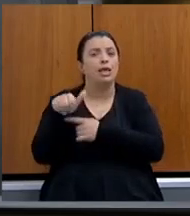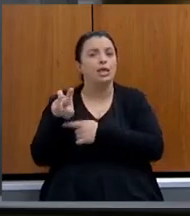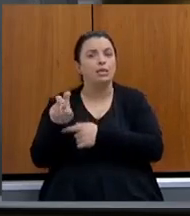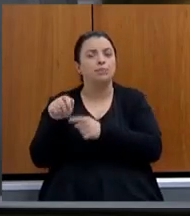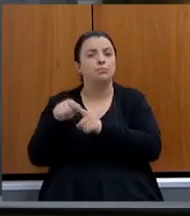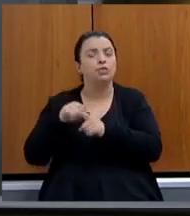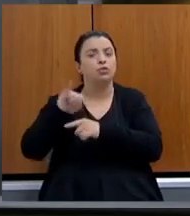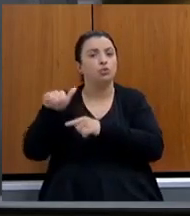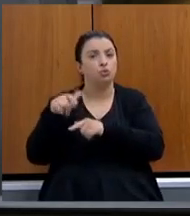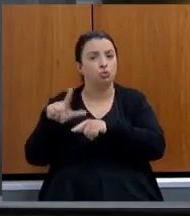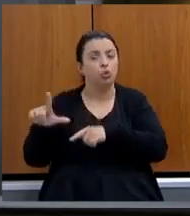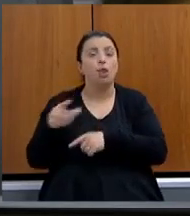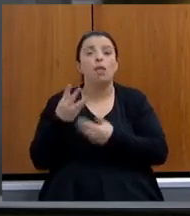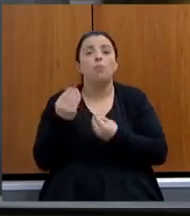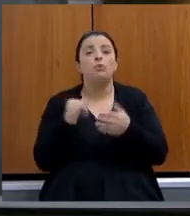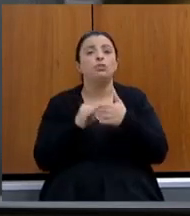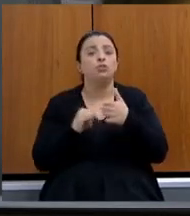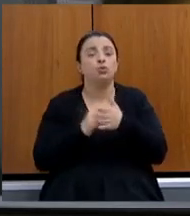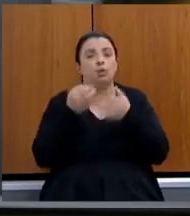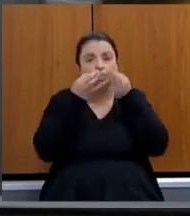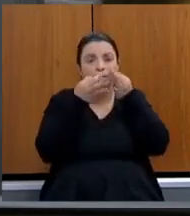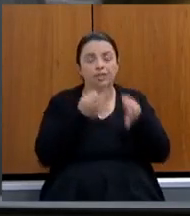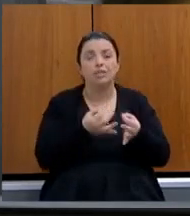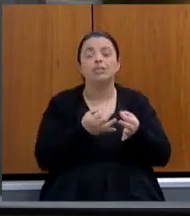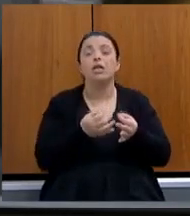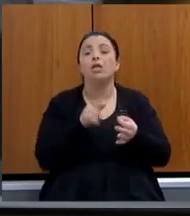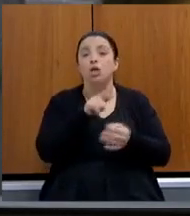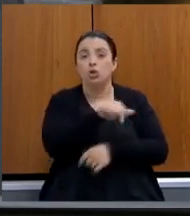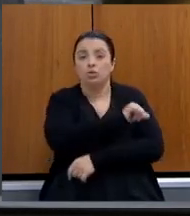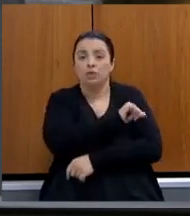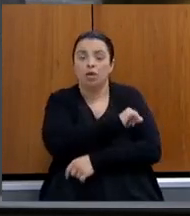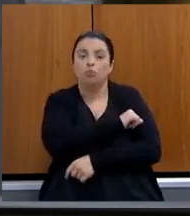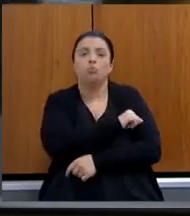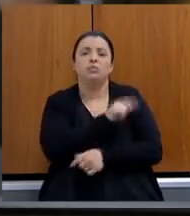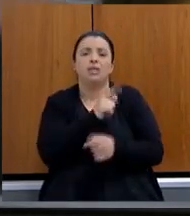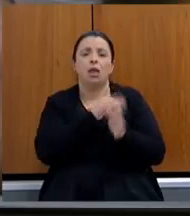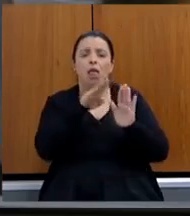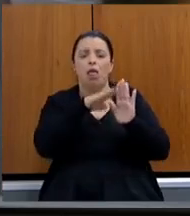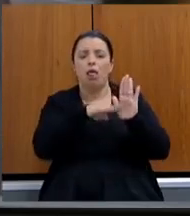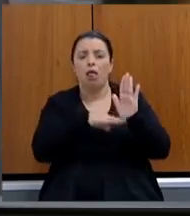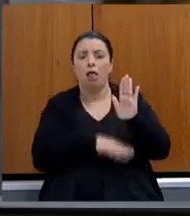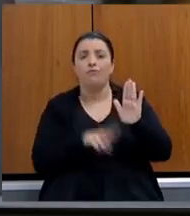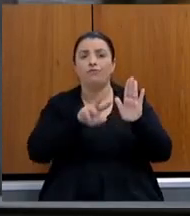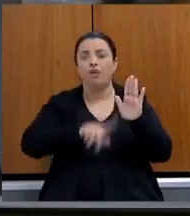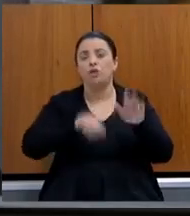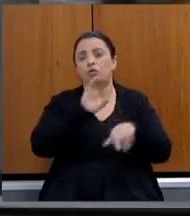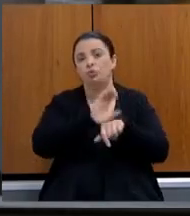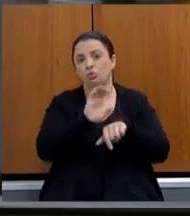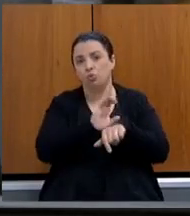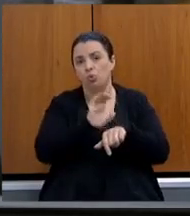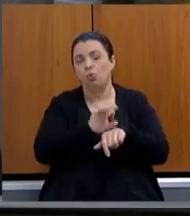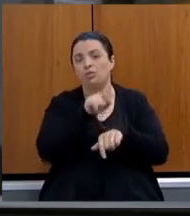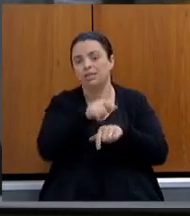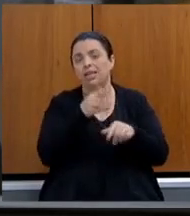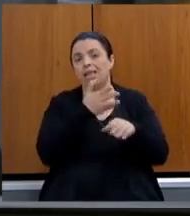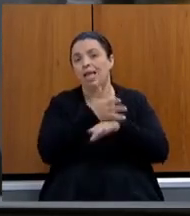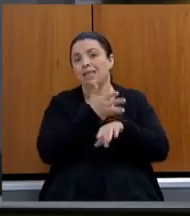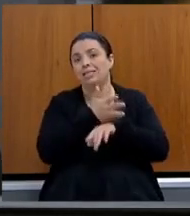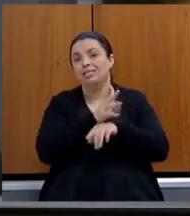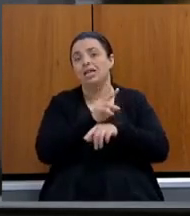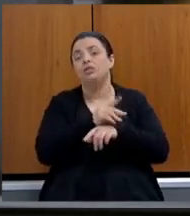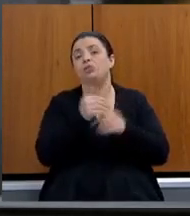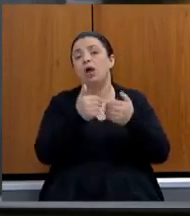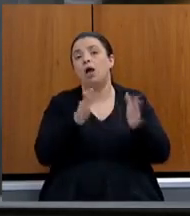já interessadas e os estudantes não é o catálogo de cursos a possibilidade dos curso da diversidade dos cursos Os estudantes não têm acesso no dia